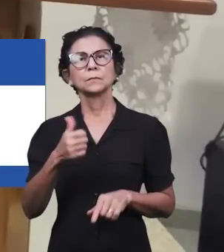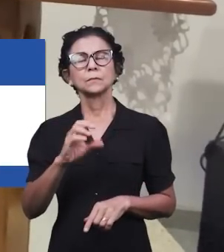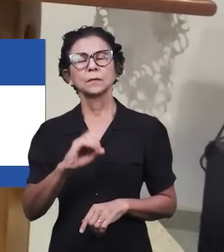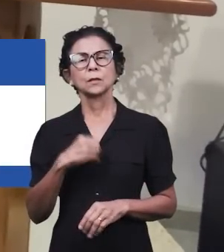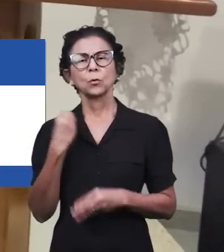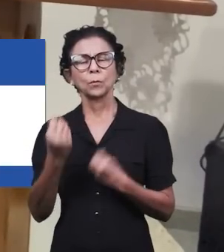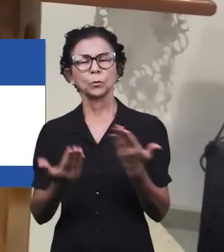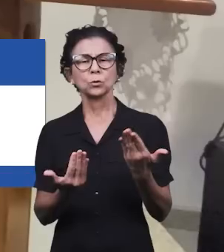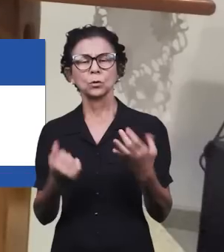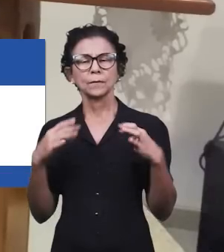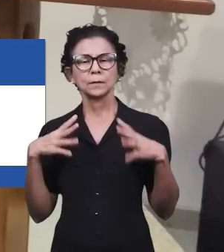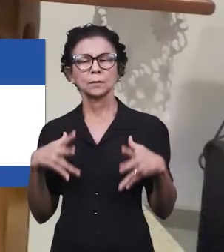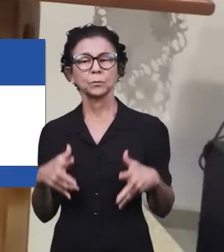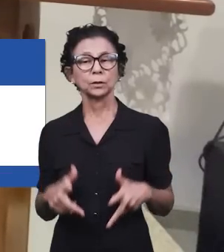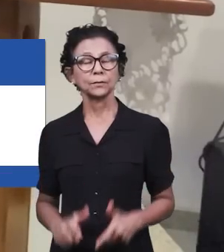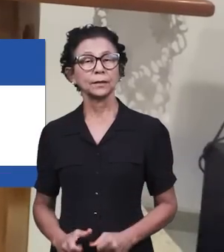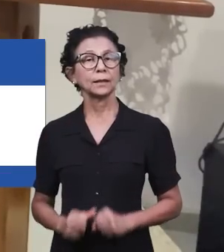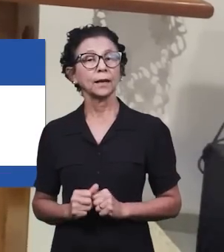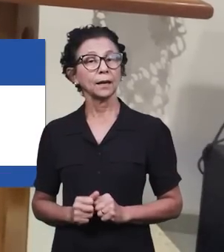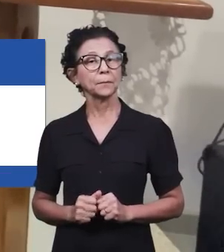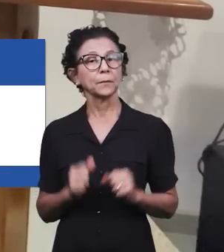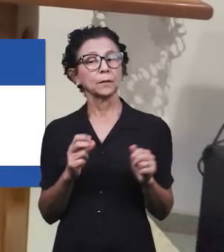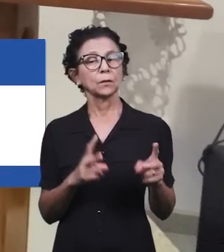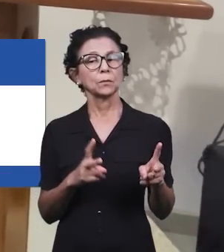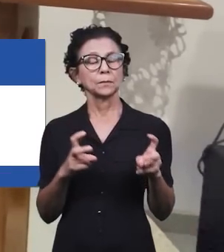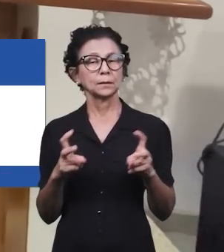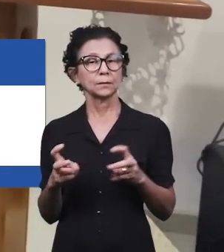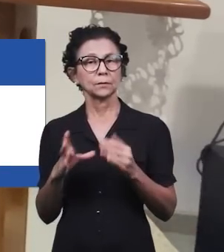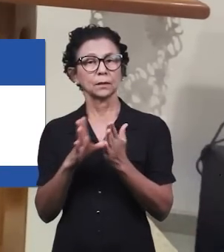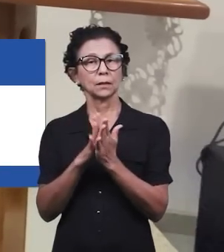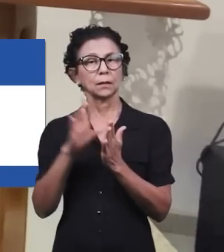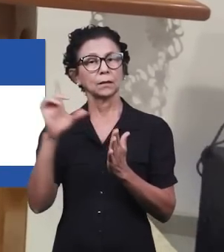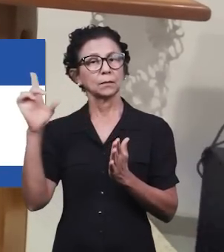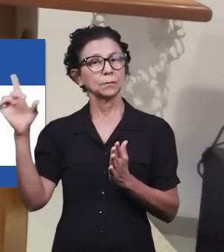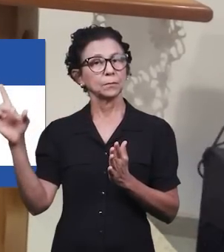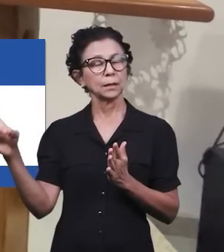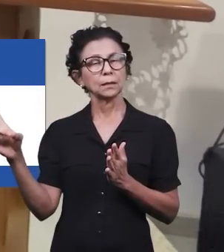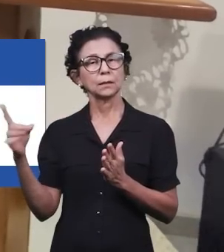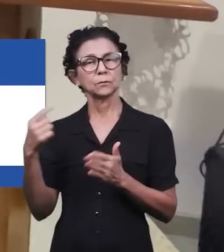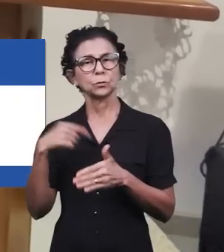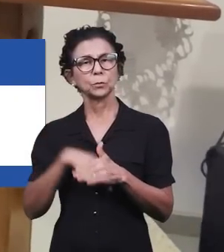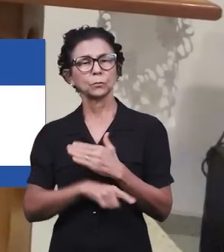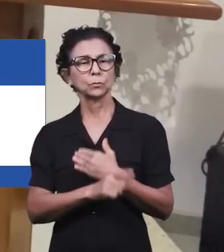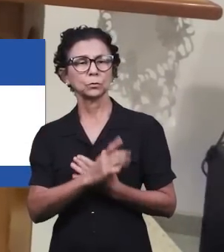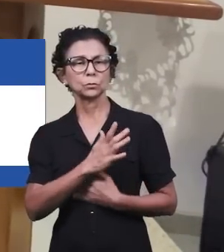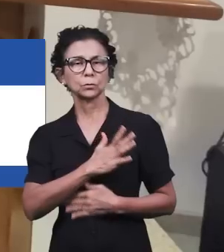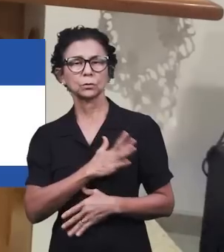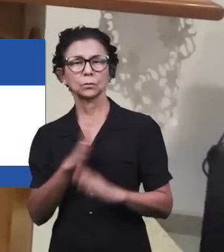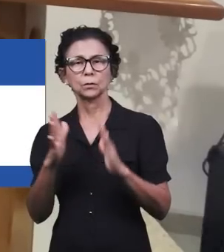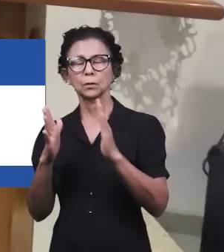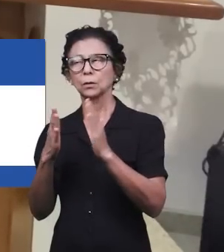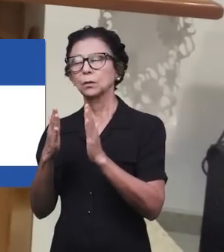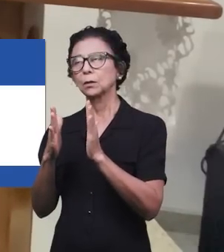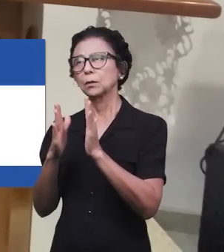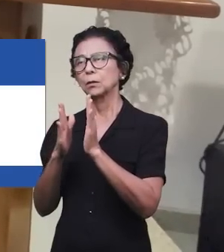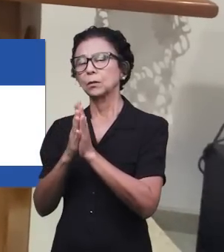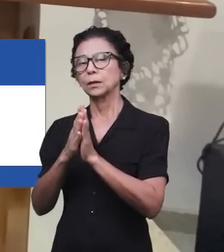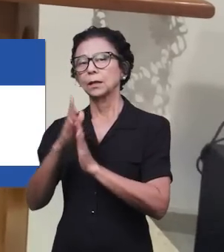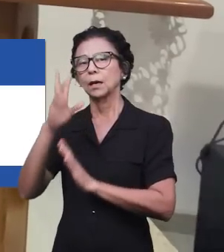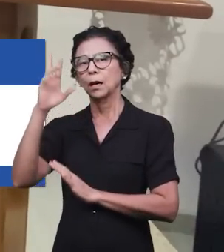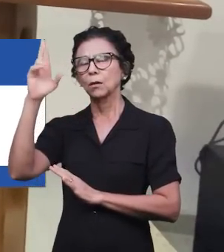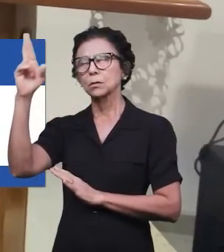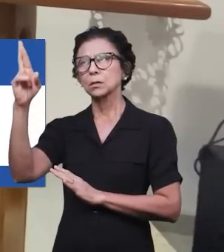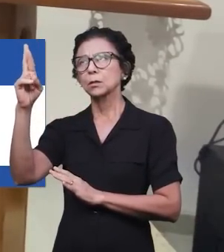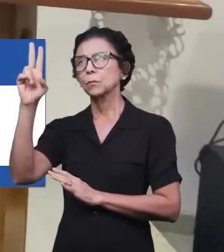caminho? Observando-o conforme a tua palavra. De todo o meu coração te busquei, não me deixes desviar